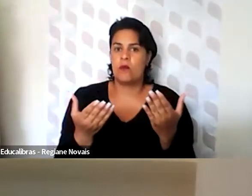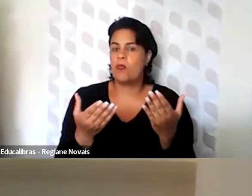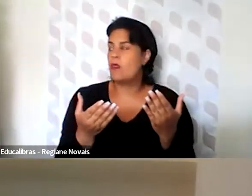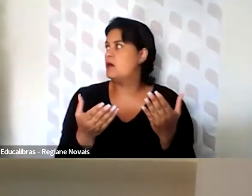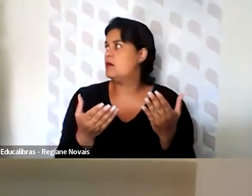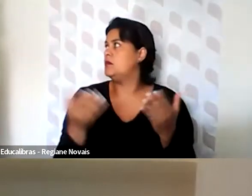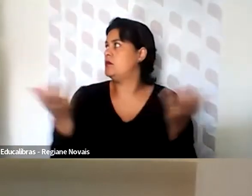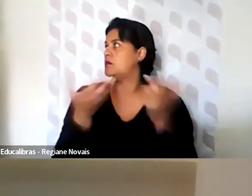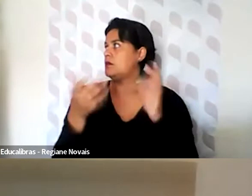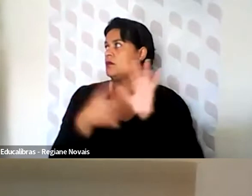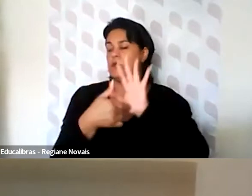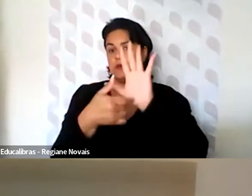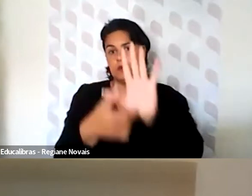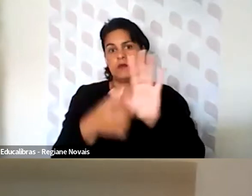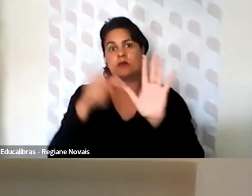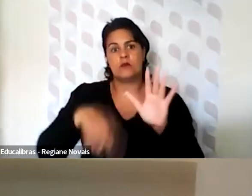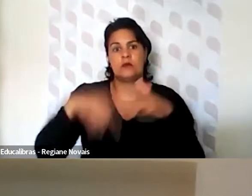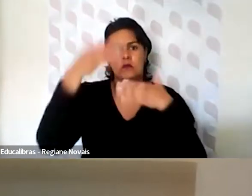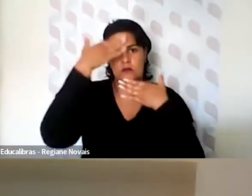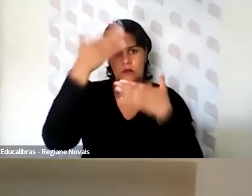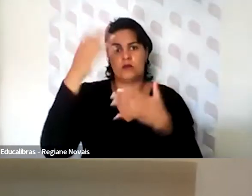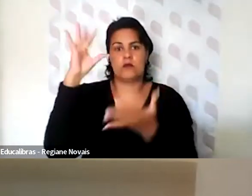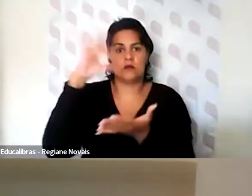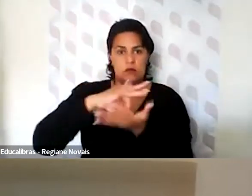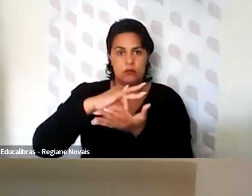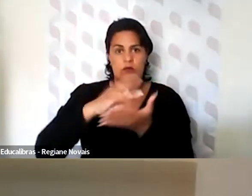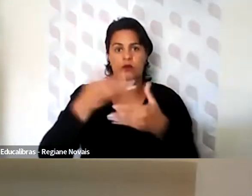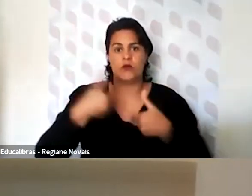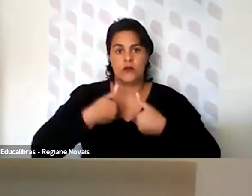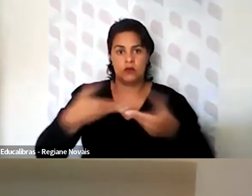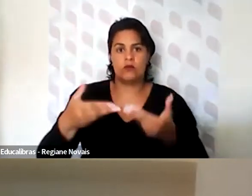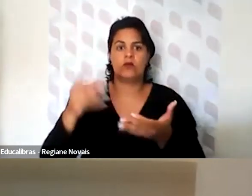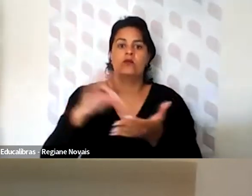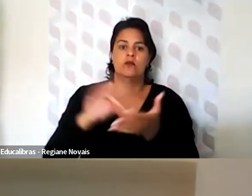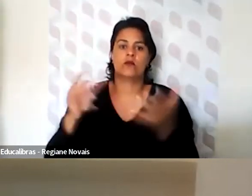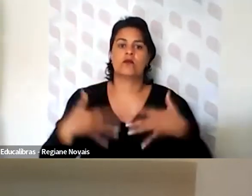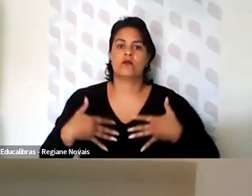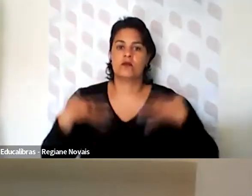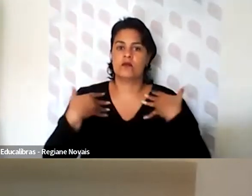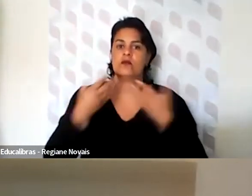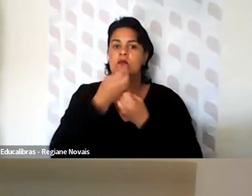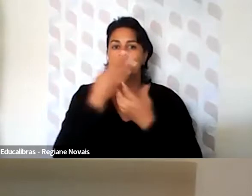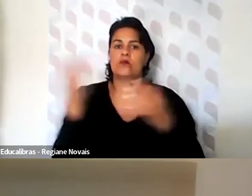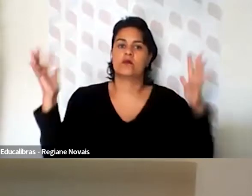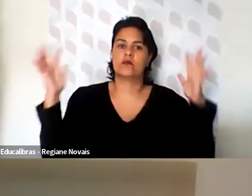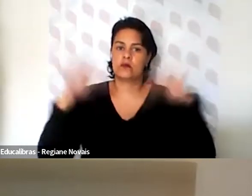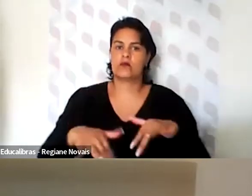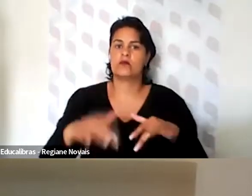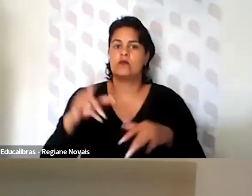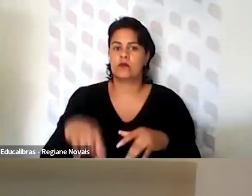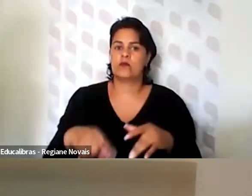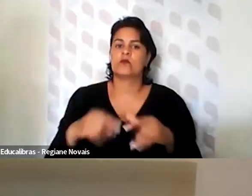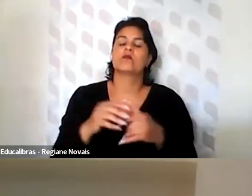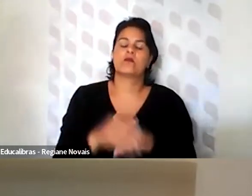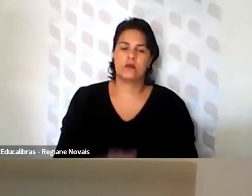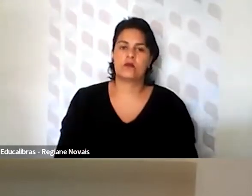trazendo aqui um agradecimento sincero pelo convite e o prazer de estar aqui com gente tão preparada